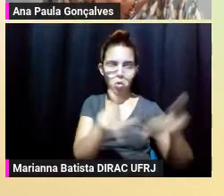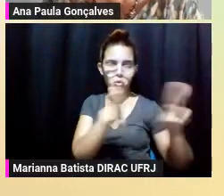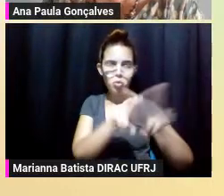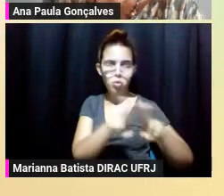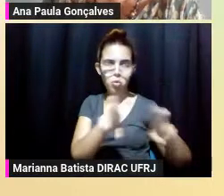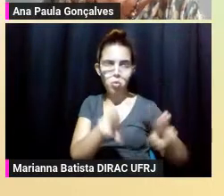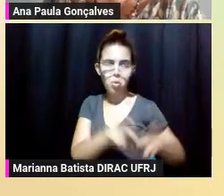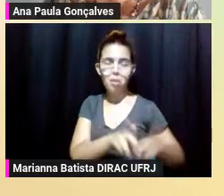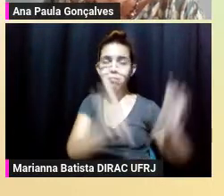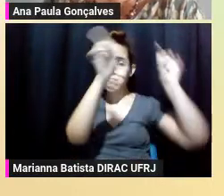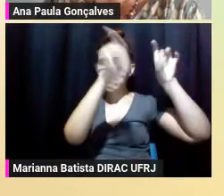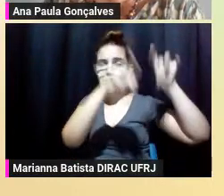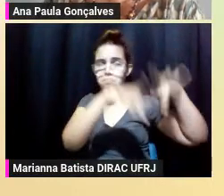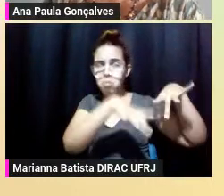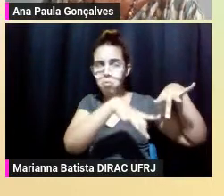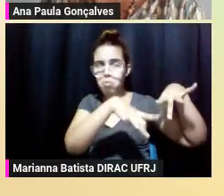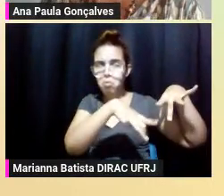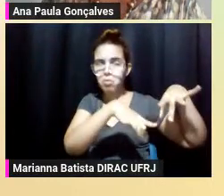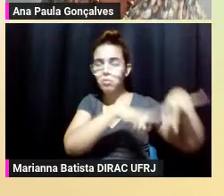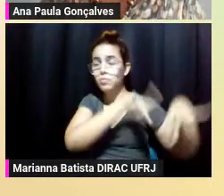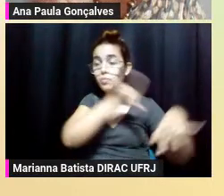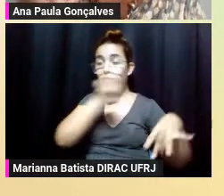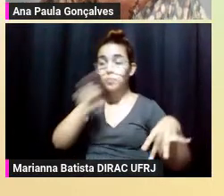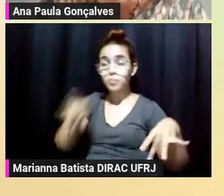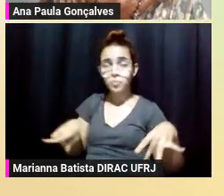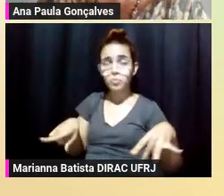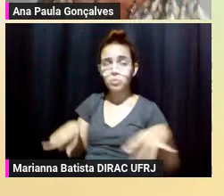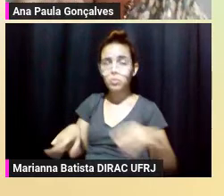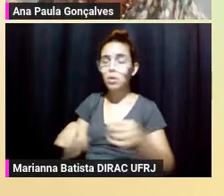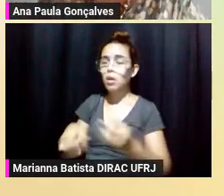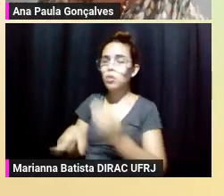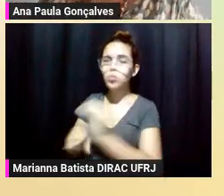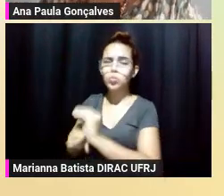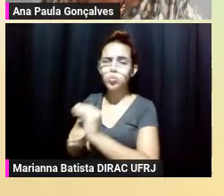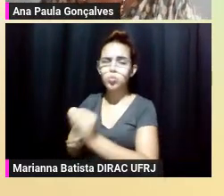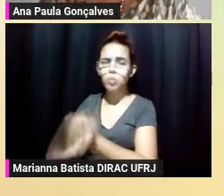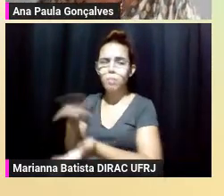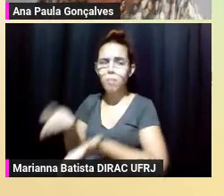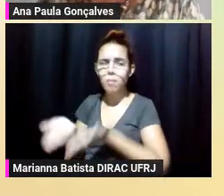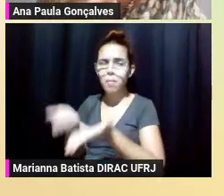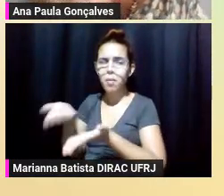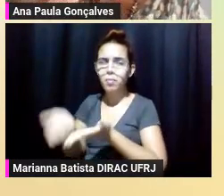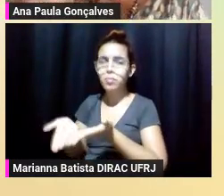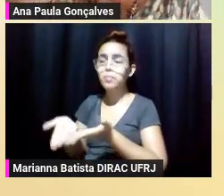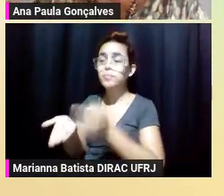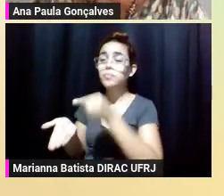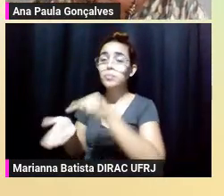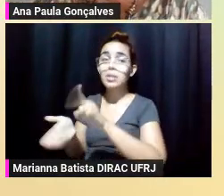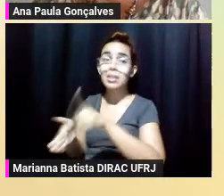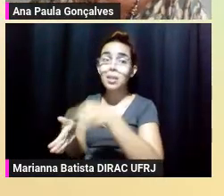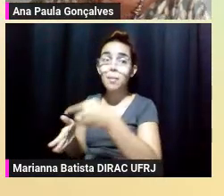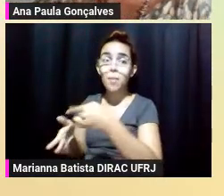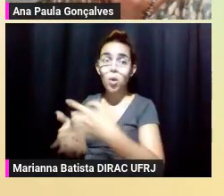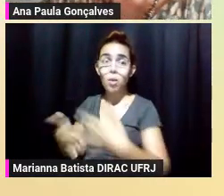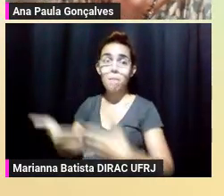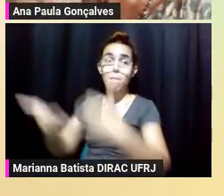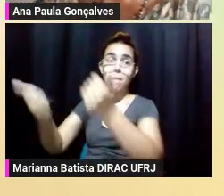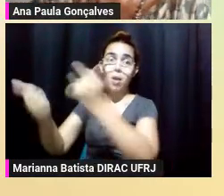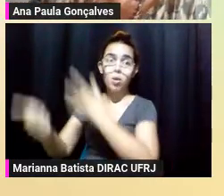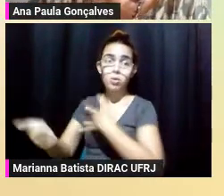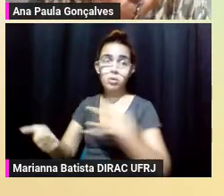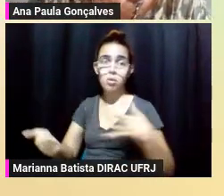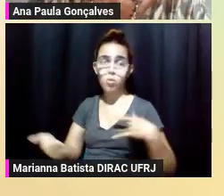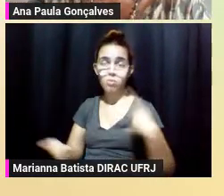recupera, consegue sair do hospital e ir para casa, aí eu consigo ingressar num outro trabalho, À medida que o tempo vai passando, aparece uma